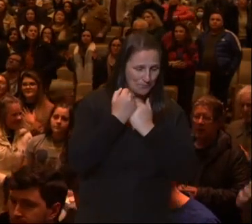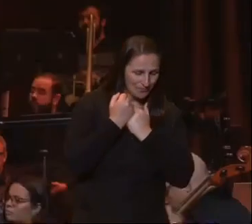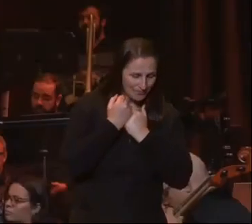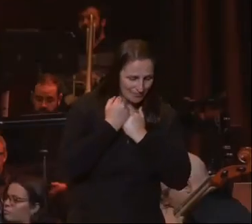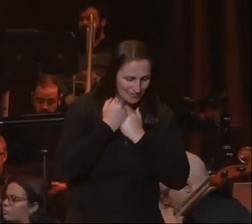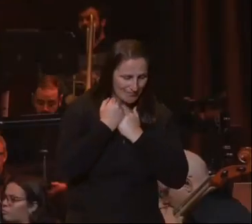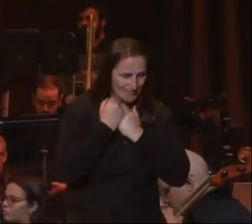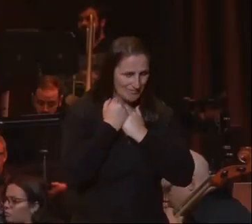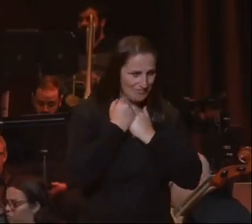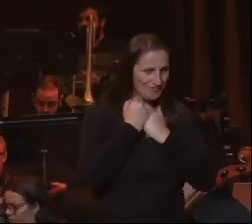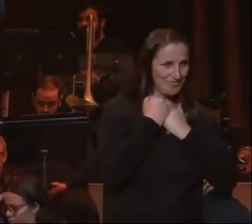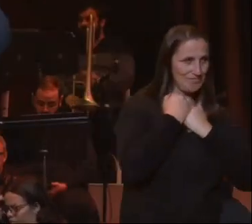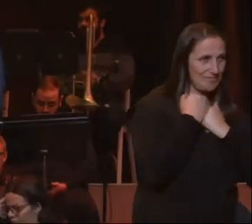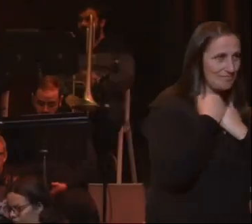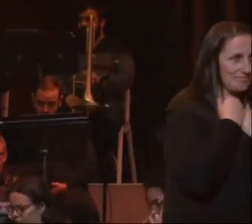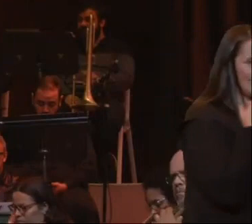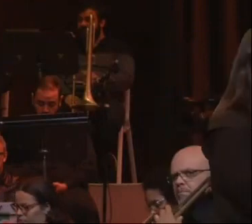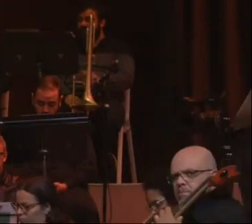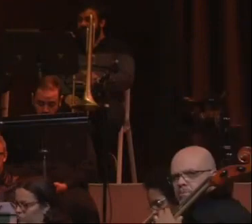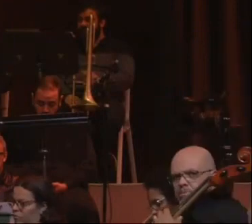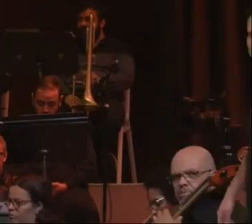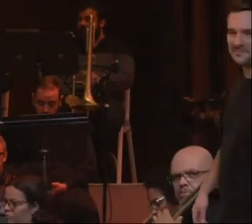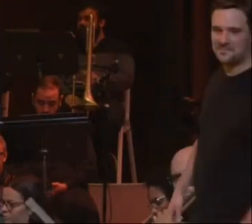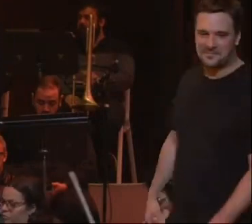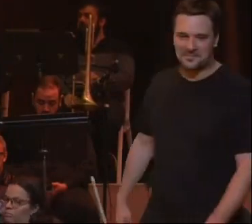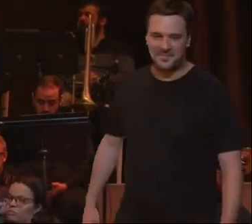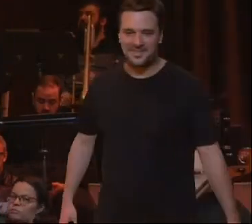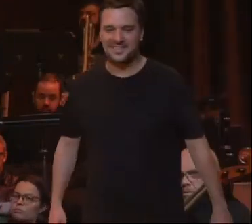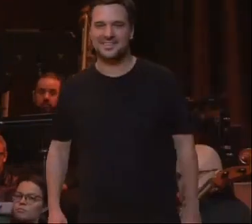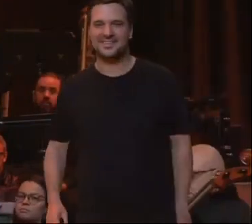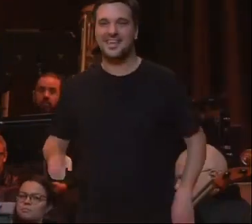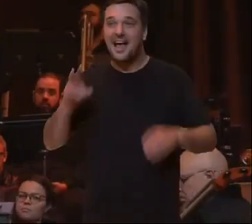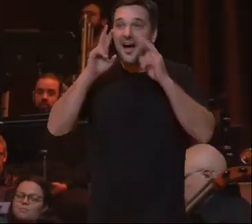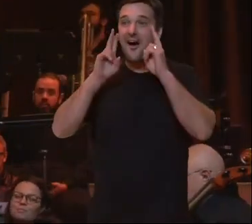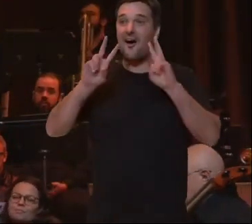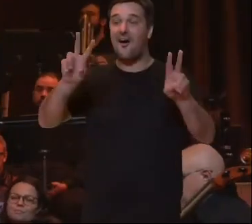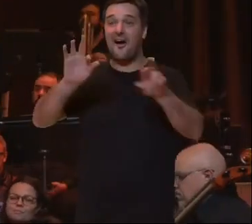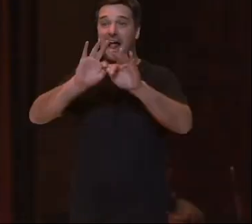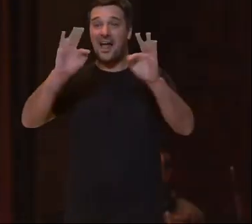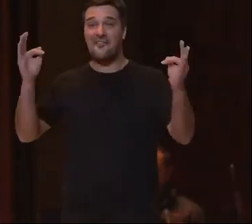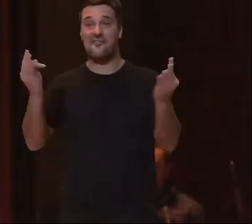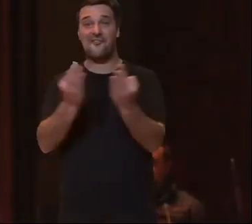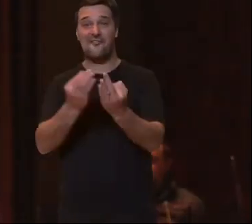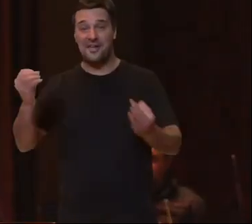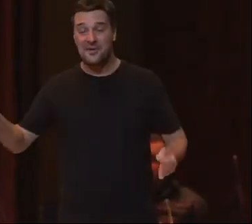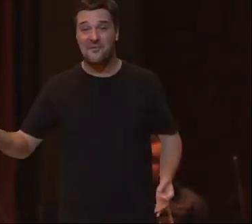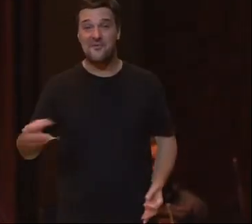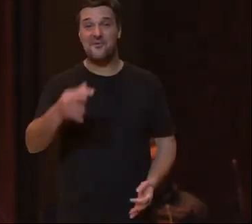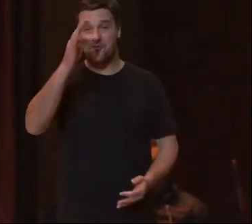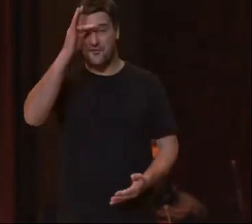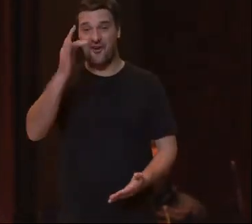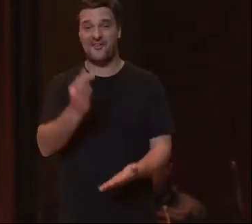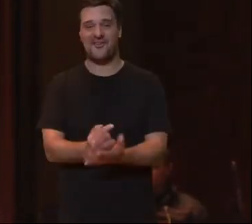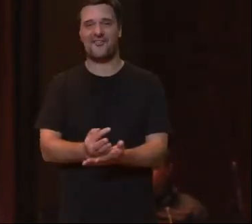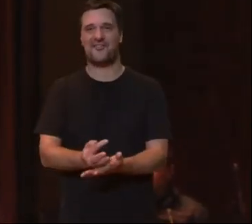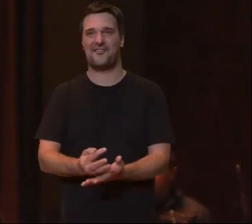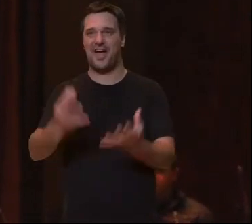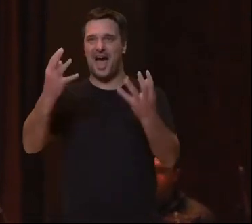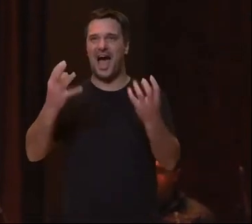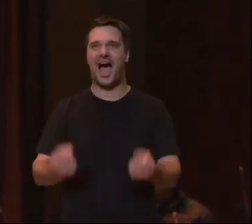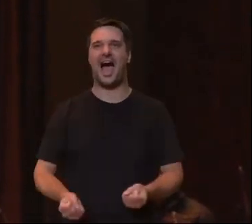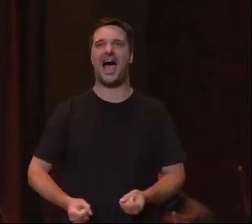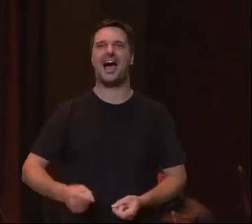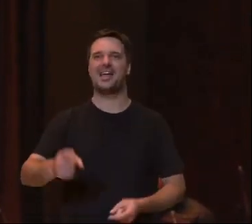trás, olha a família que vocês receberam aí na fé. Sejam bem-vindos nesta casa. Que Deus